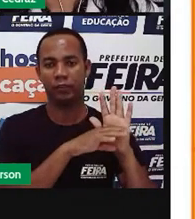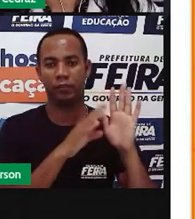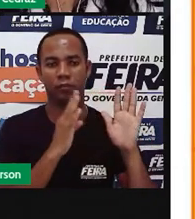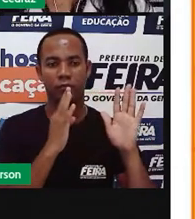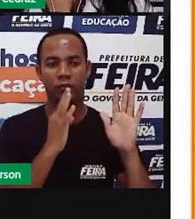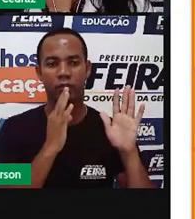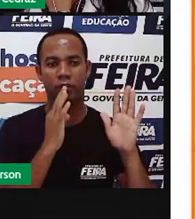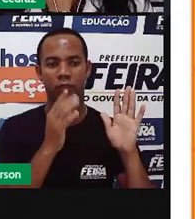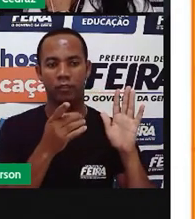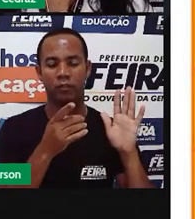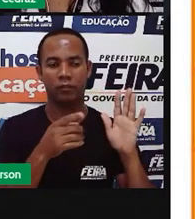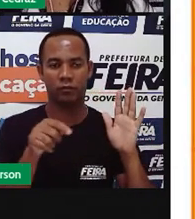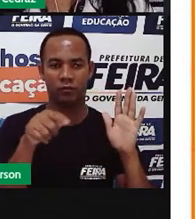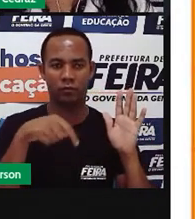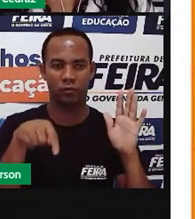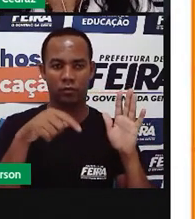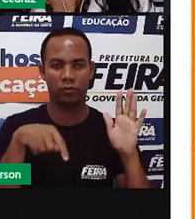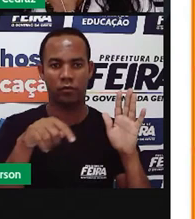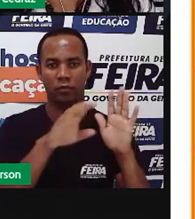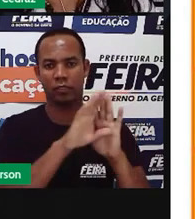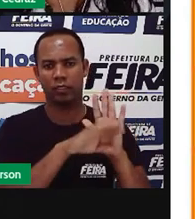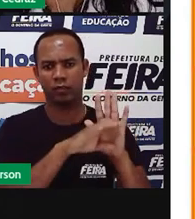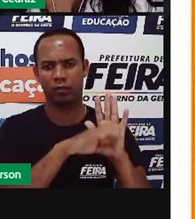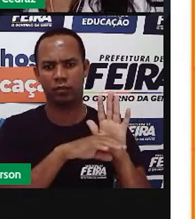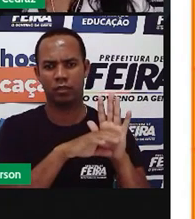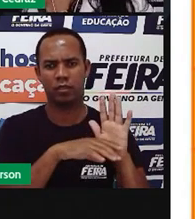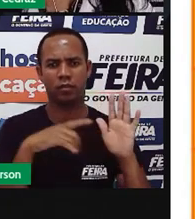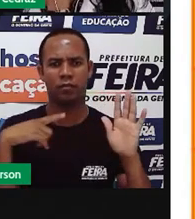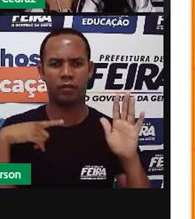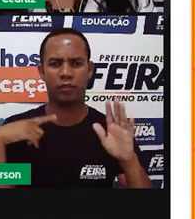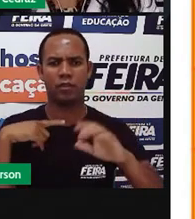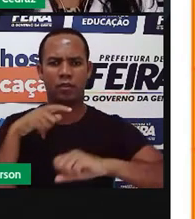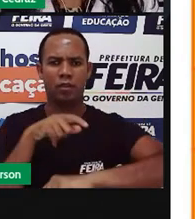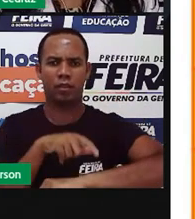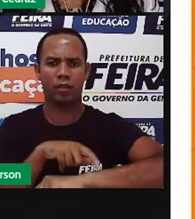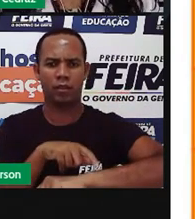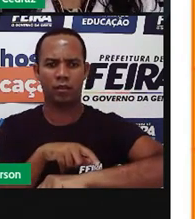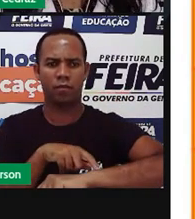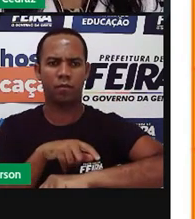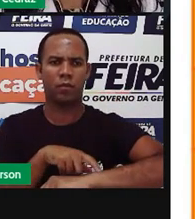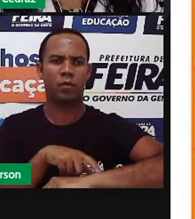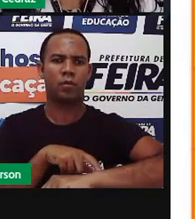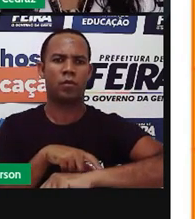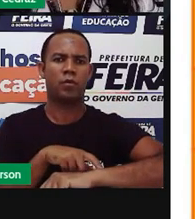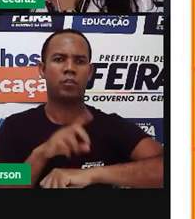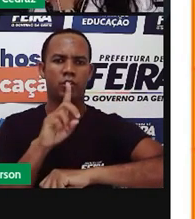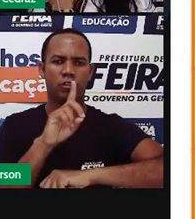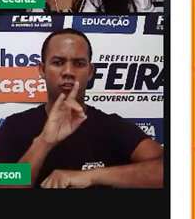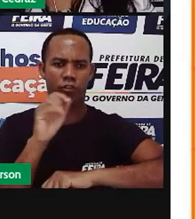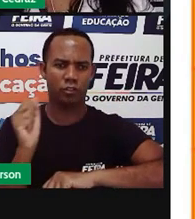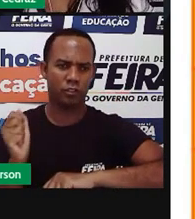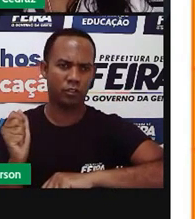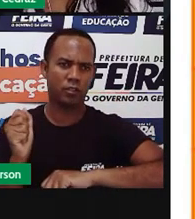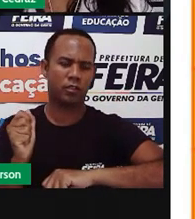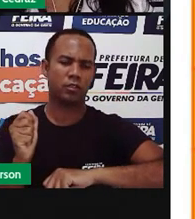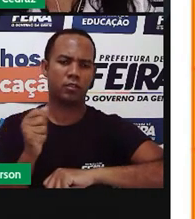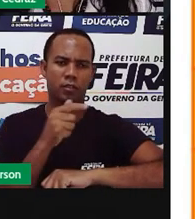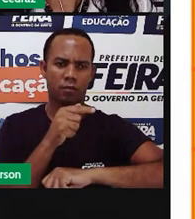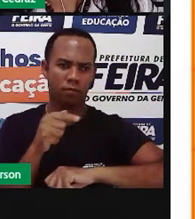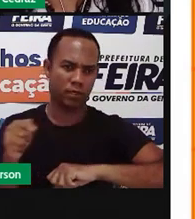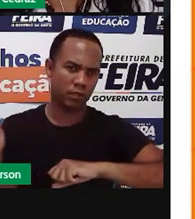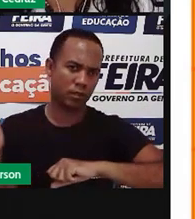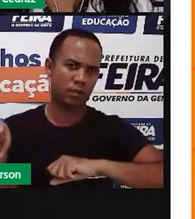sabe, o nosso calendário registra o tempo que é colocado, as datas, os dias